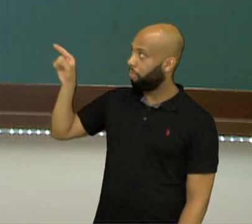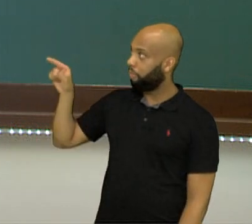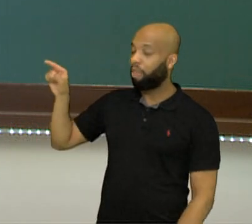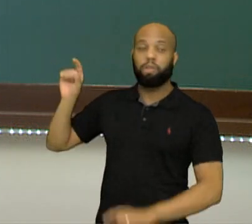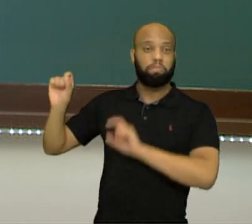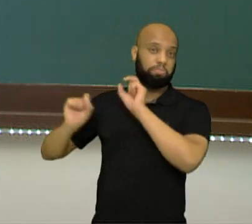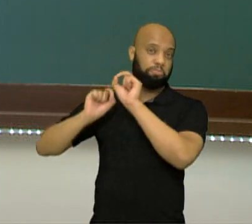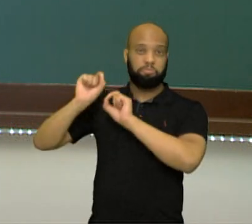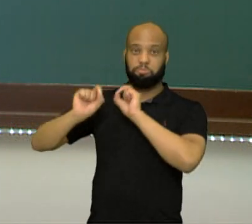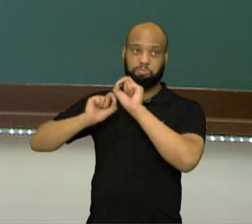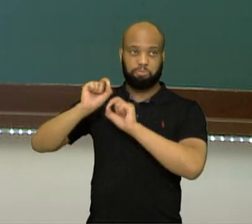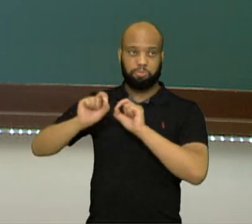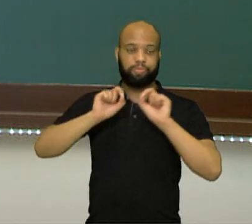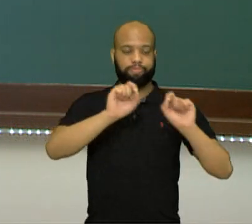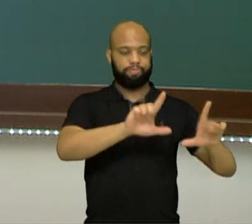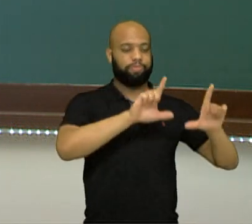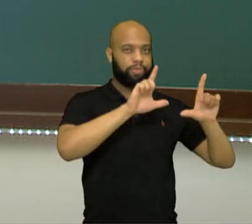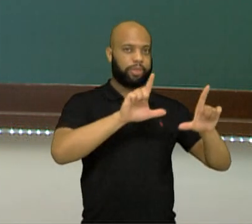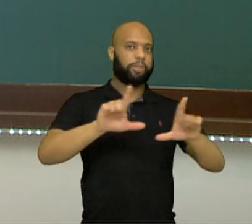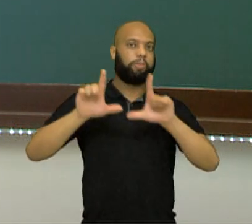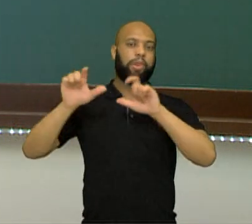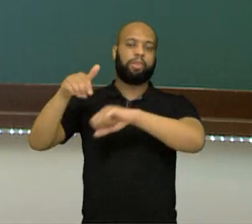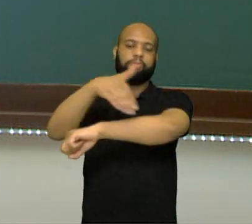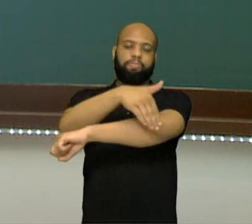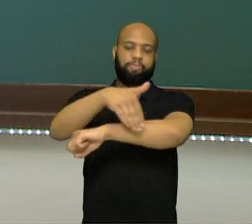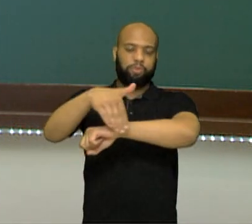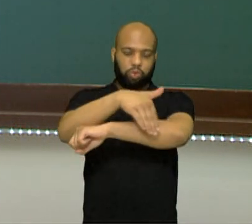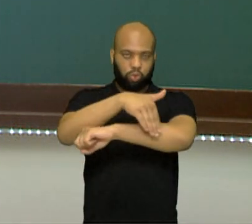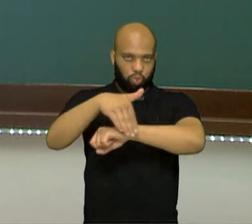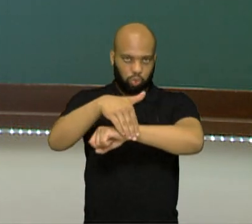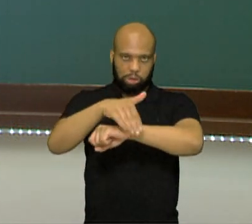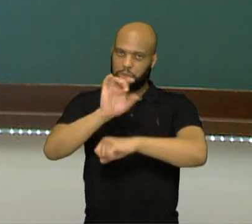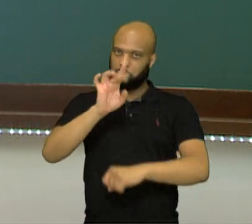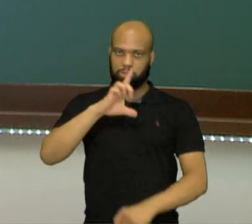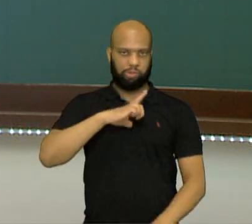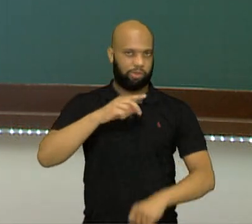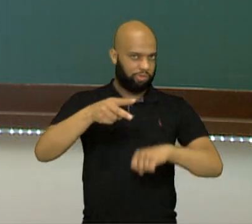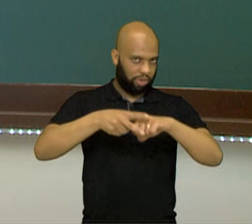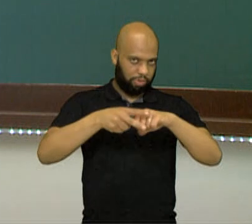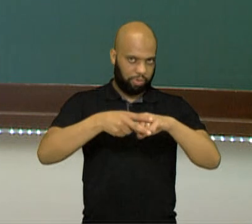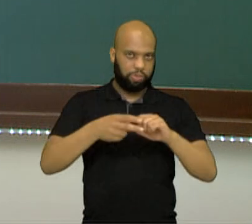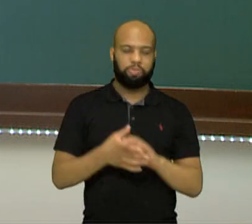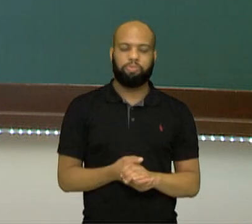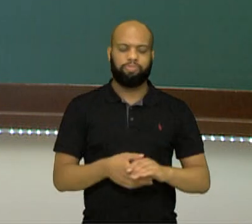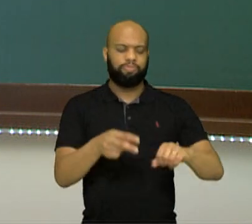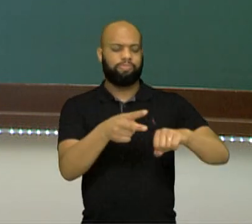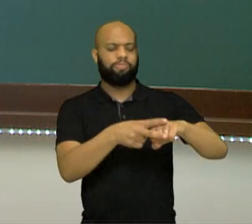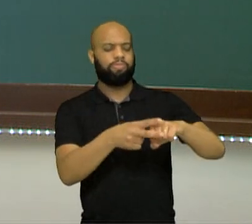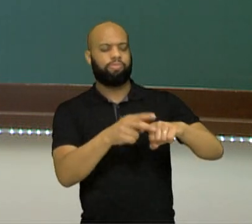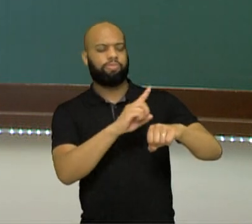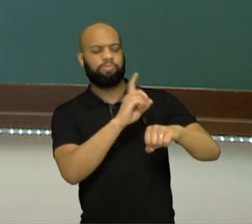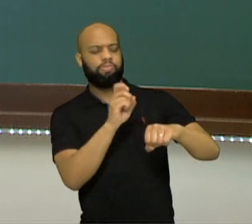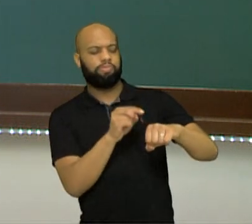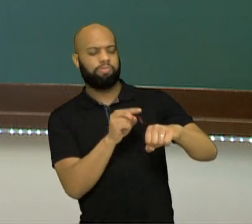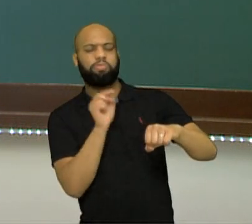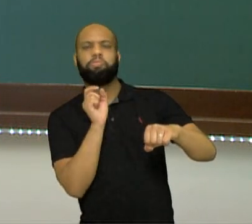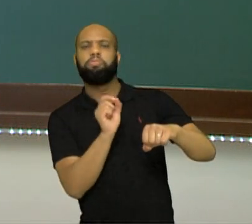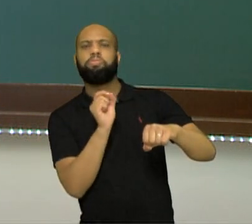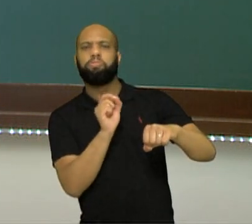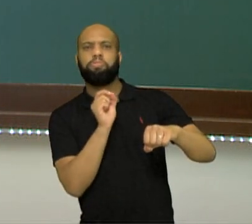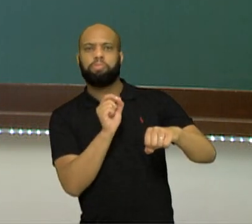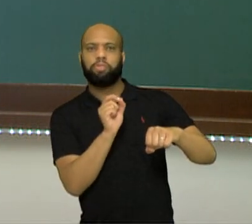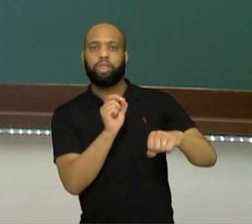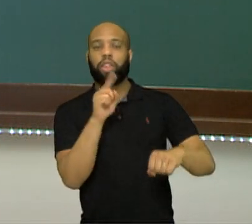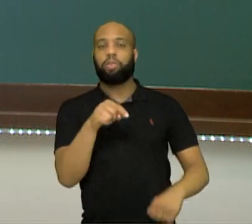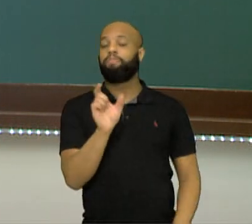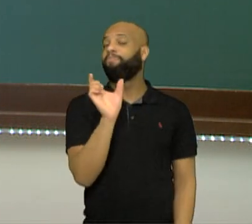são compostas por o quê? Pelos verbos, né? Então, o que é um verbo? Na gramática tradicional, o verbo é aquela